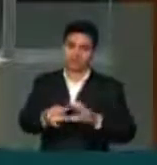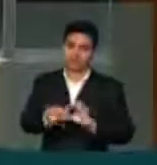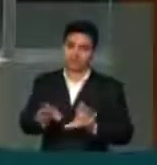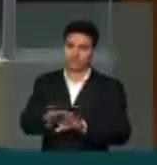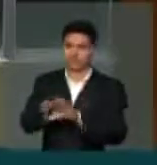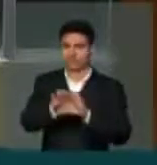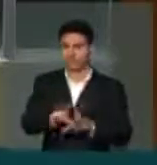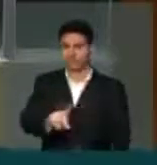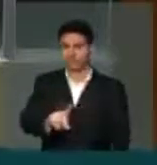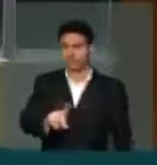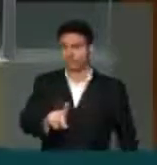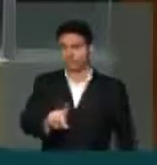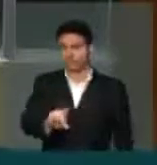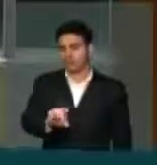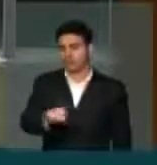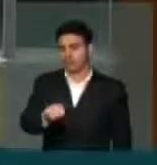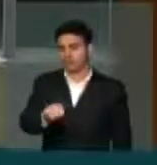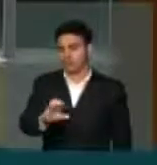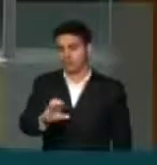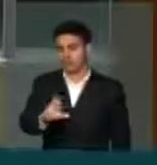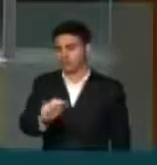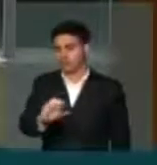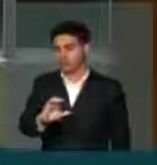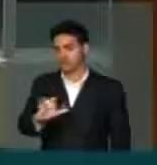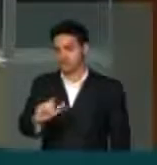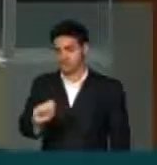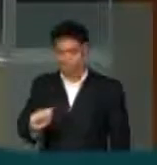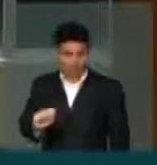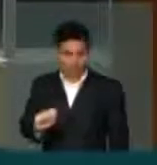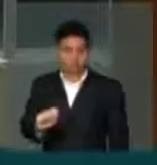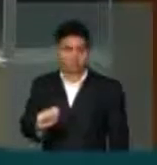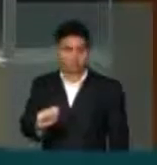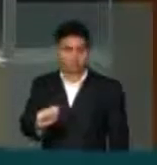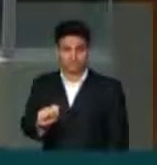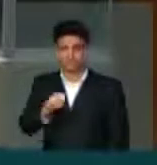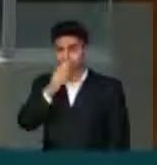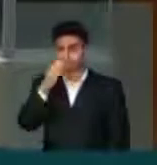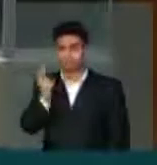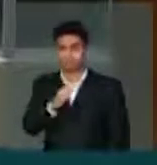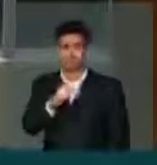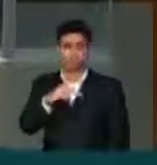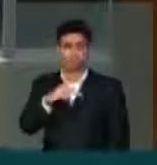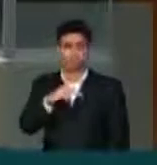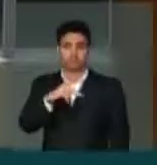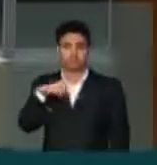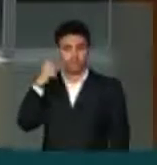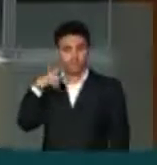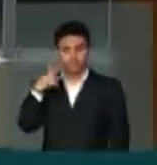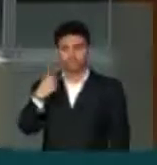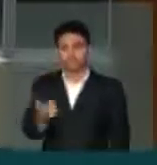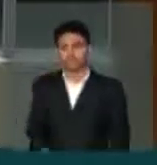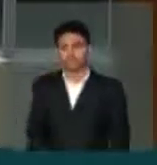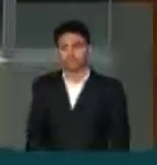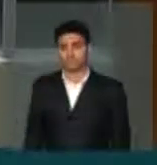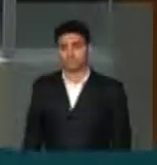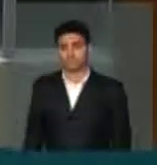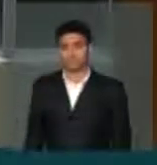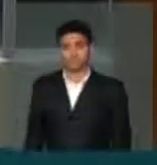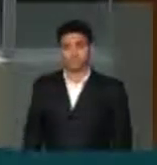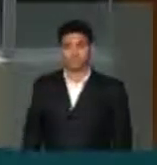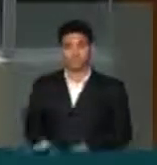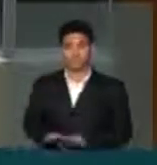antidemocrático, uma negação da política e, certamente,